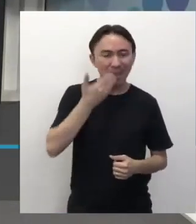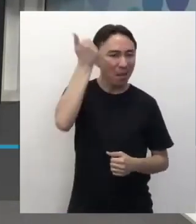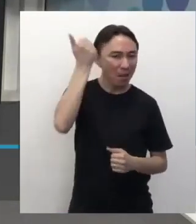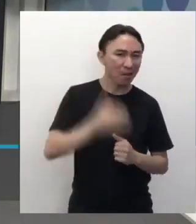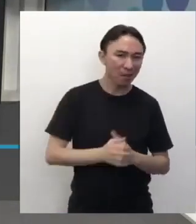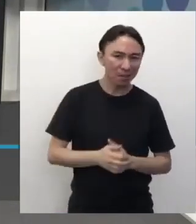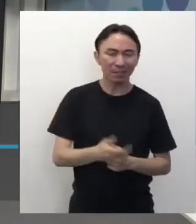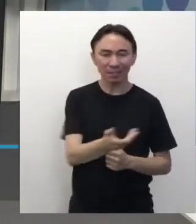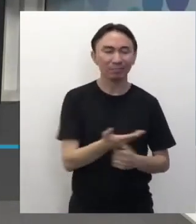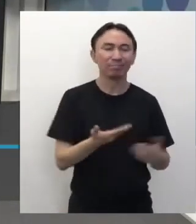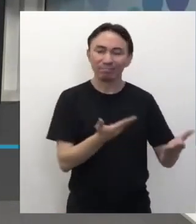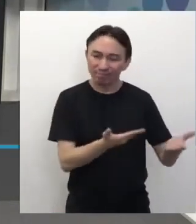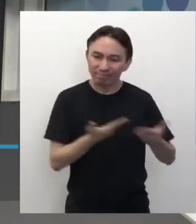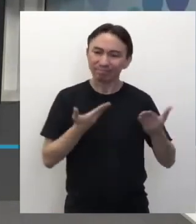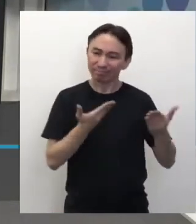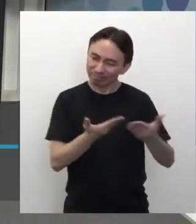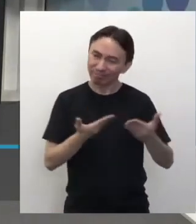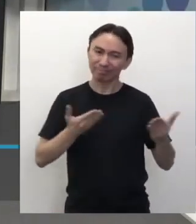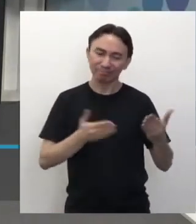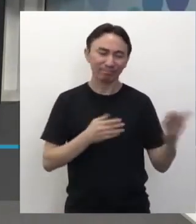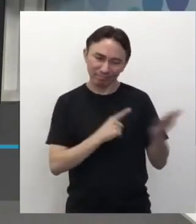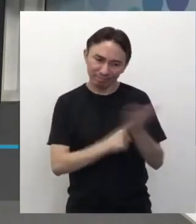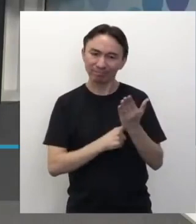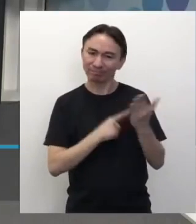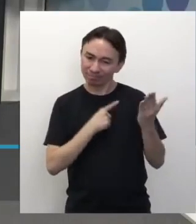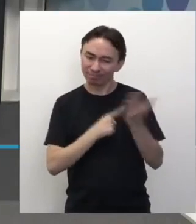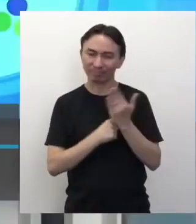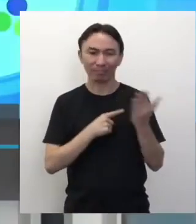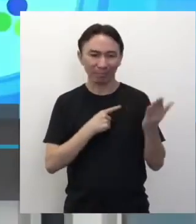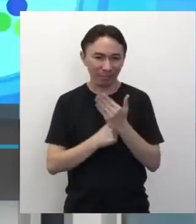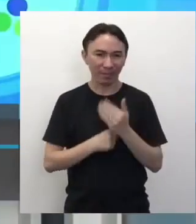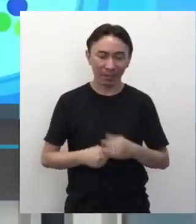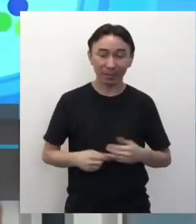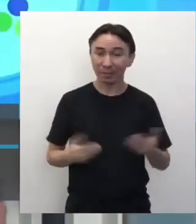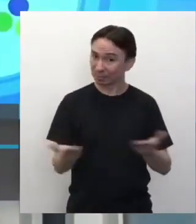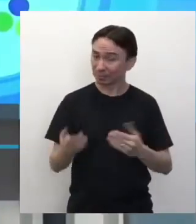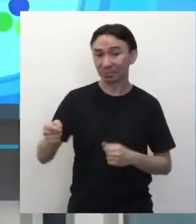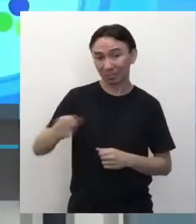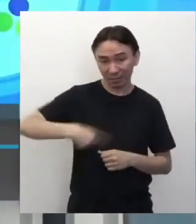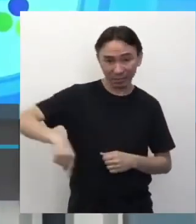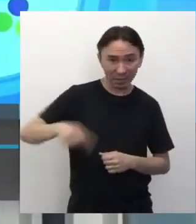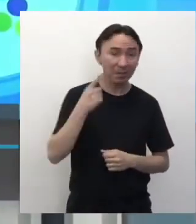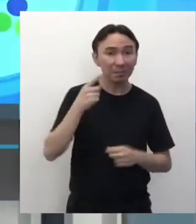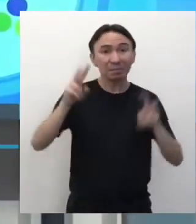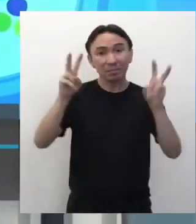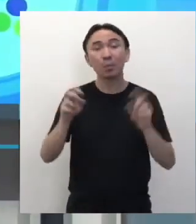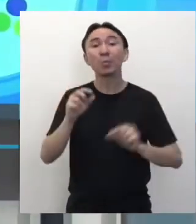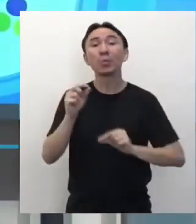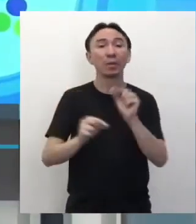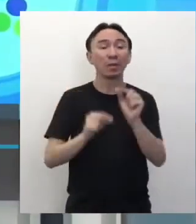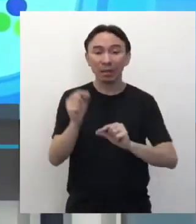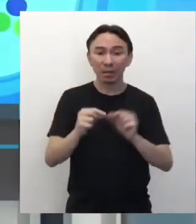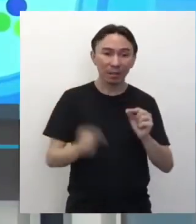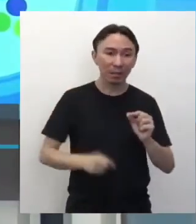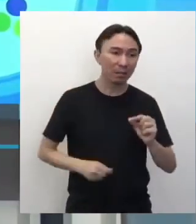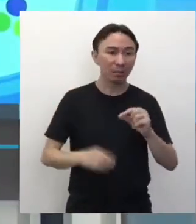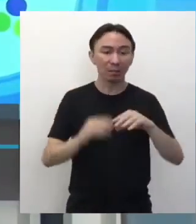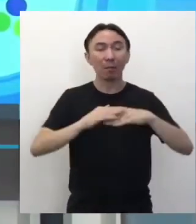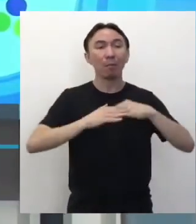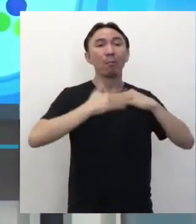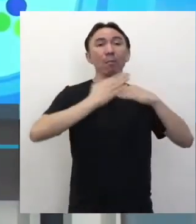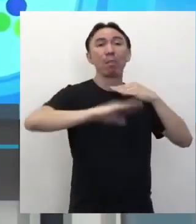para você vir aqui para dar uma força. E estamos aqui para falar sobre as paisagens aí, as suas transformações, os elementos, E